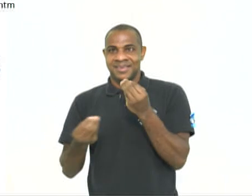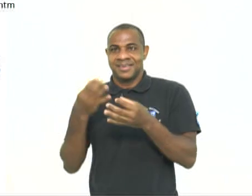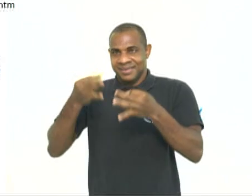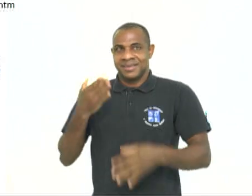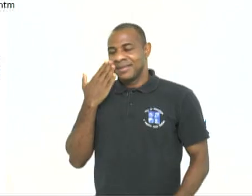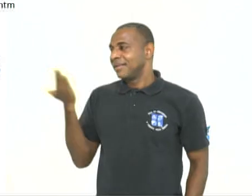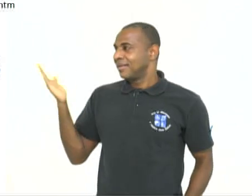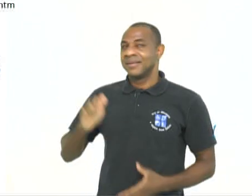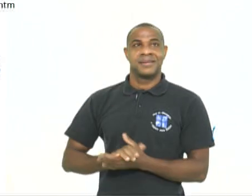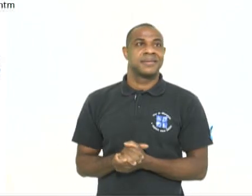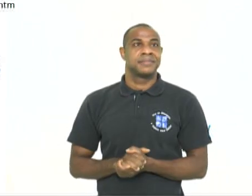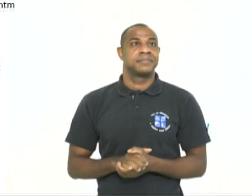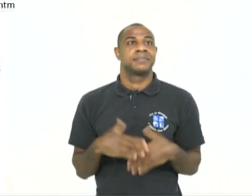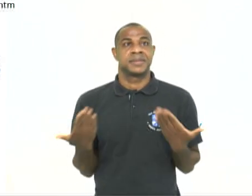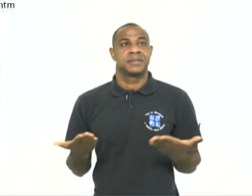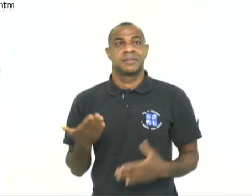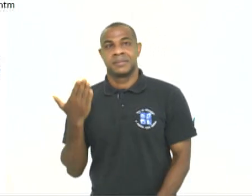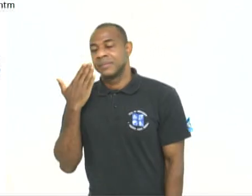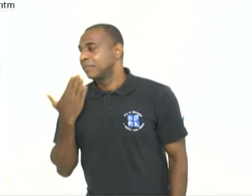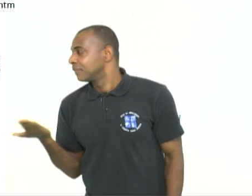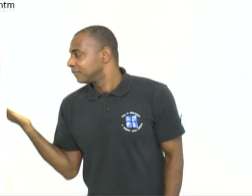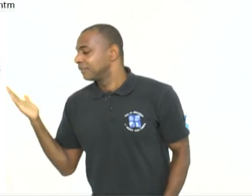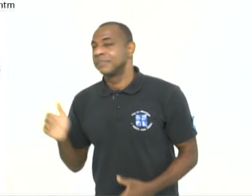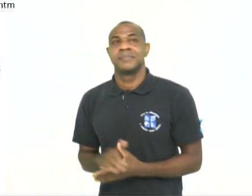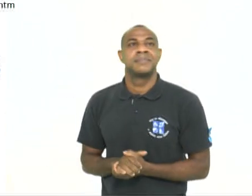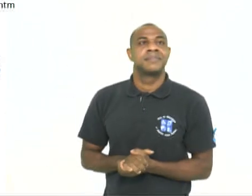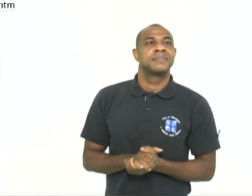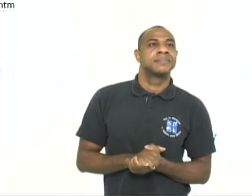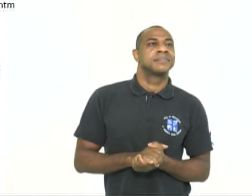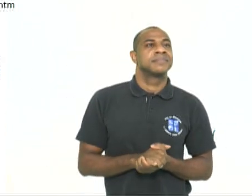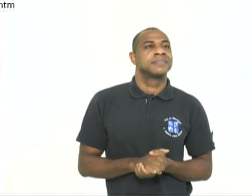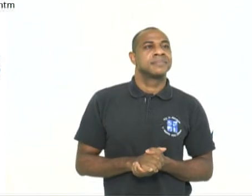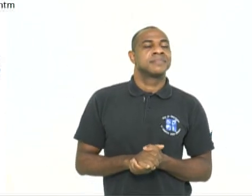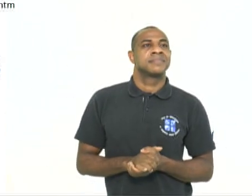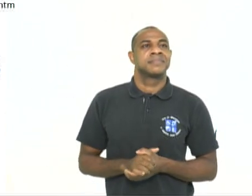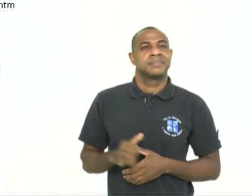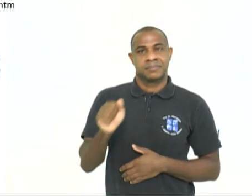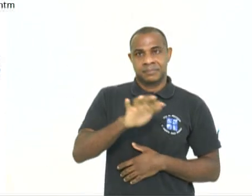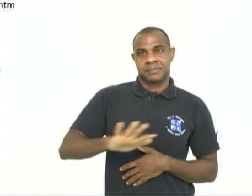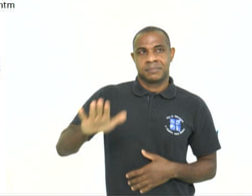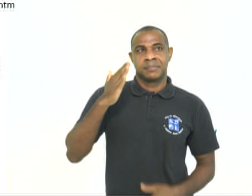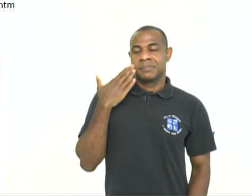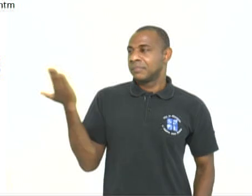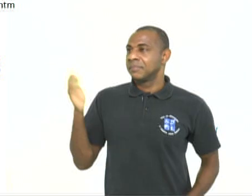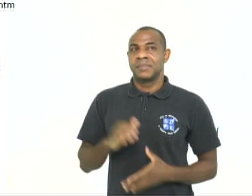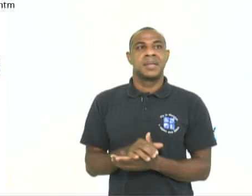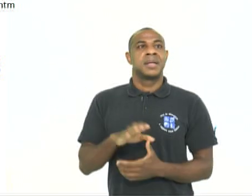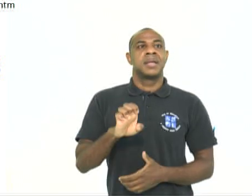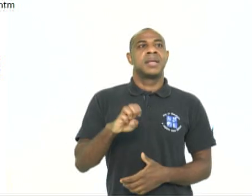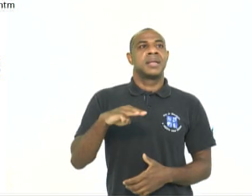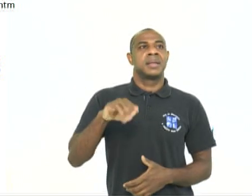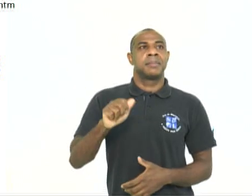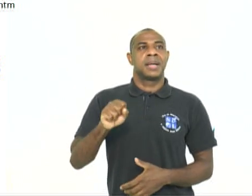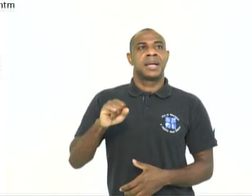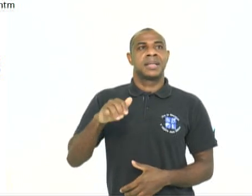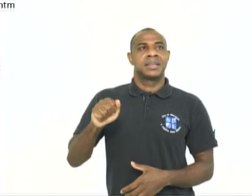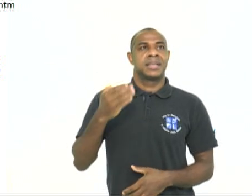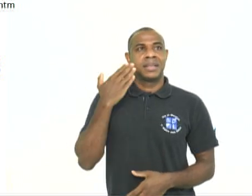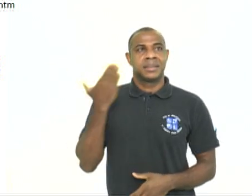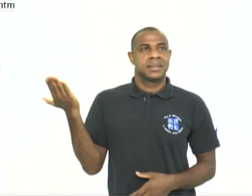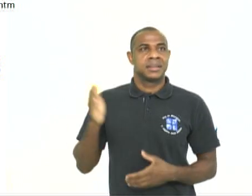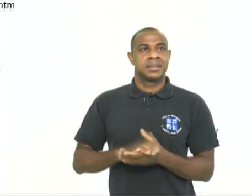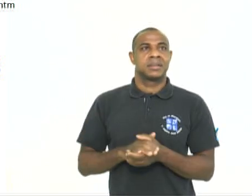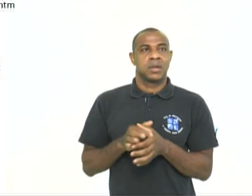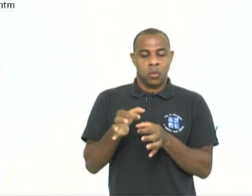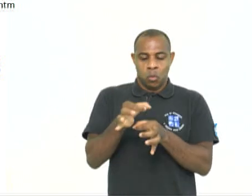né? Beleza. Os elementos figurados do sangue, né? De um modo geral, são as hemácias, também chamadas de glóbulos vermelhos. Vocês vejam